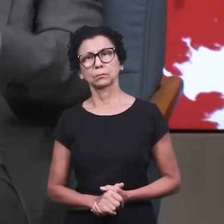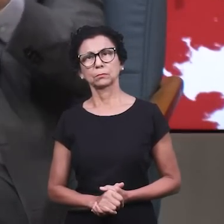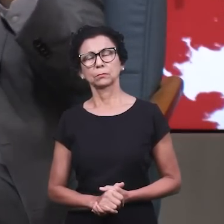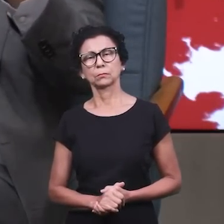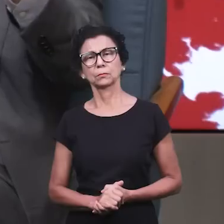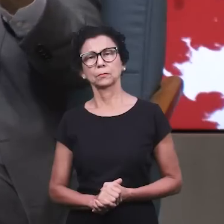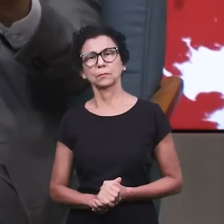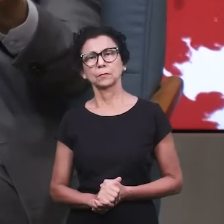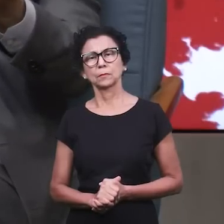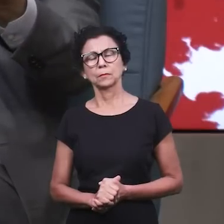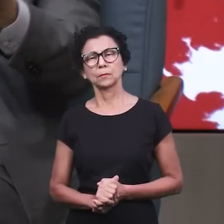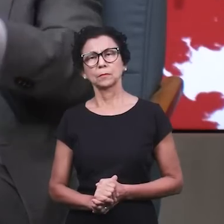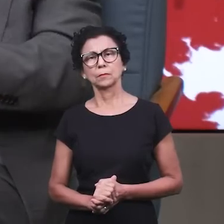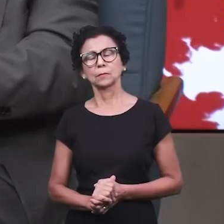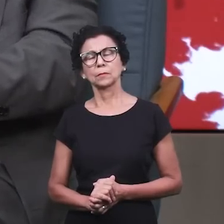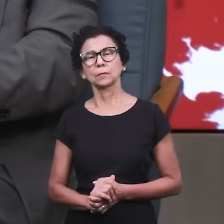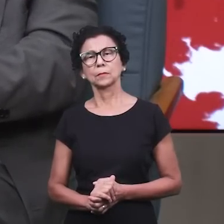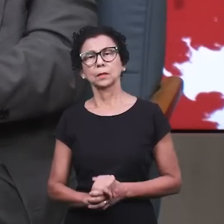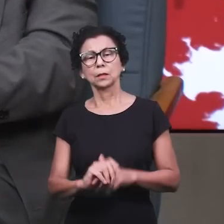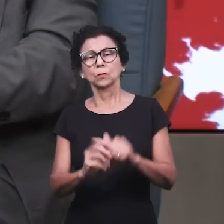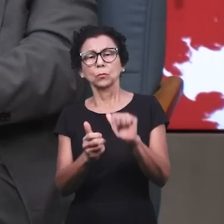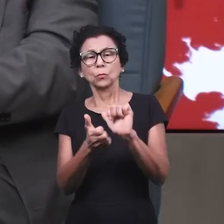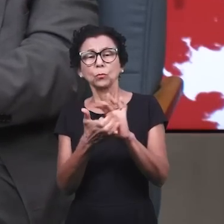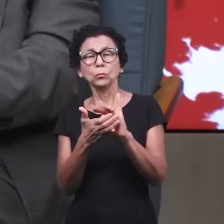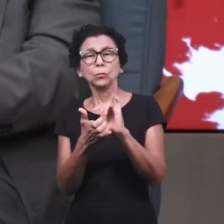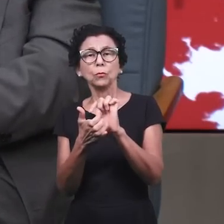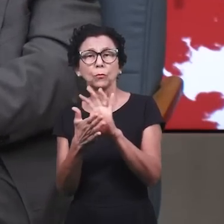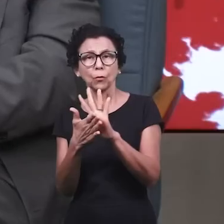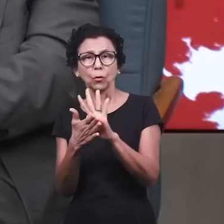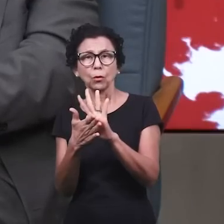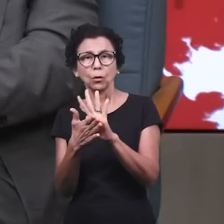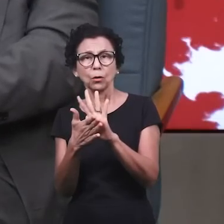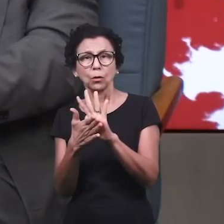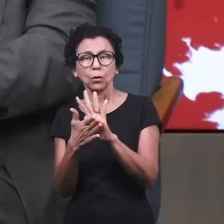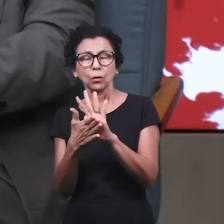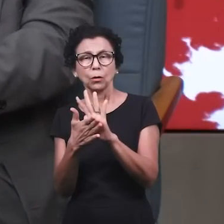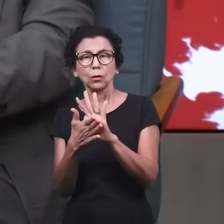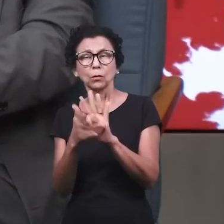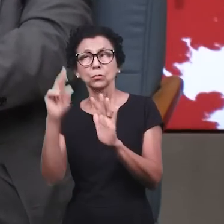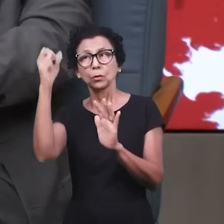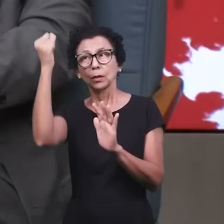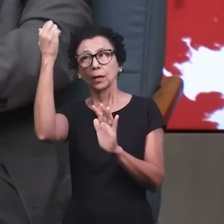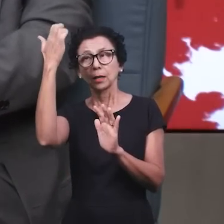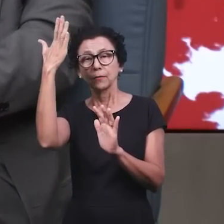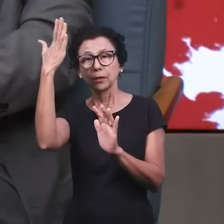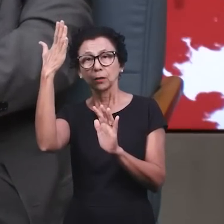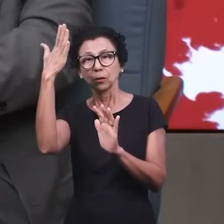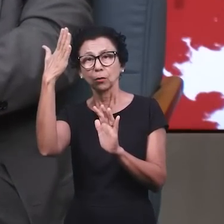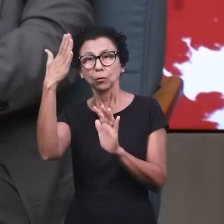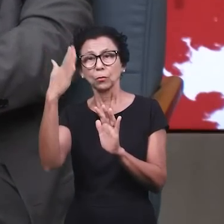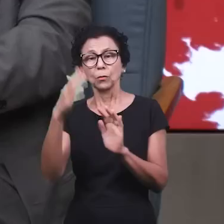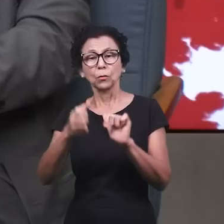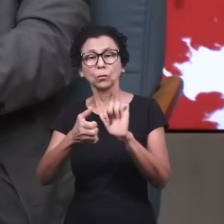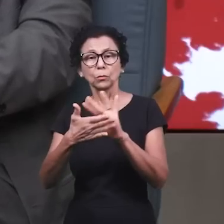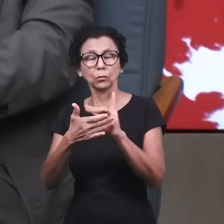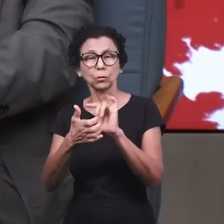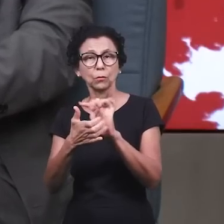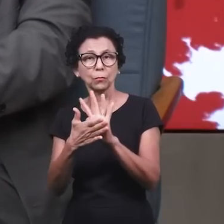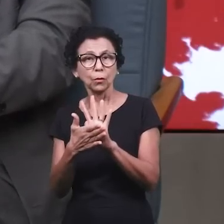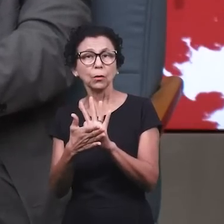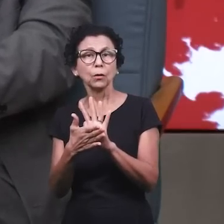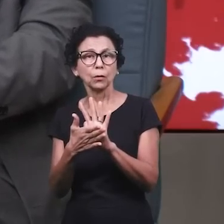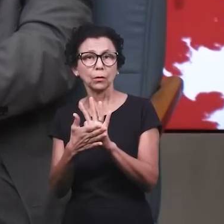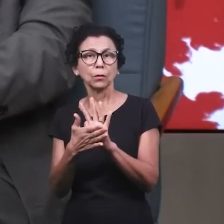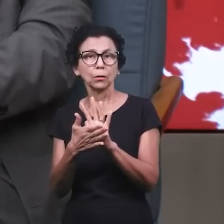o Senhor ia operar um sinal naquela criança. E o Senhor revelou esse louvor. Nessa madrugada que o